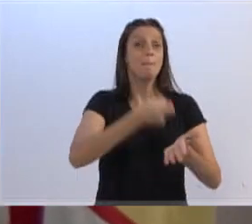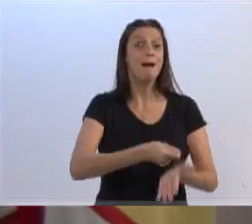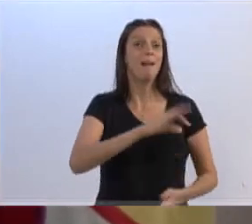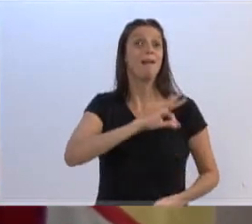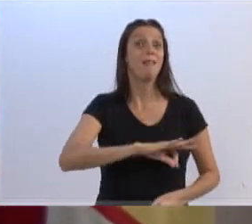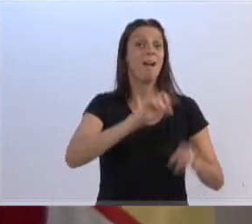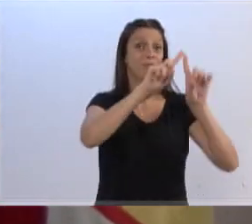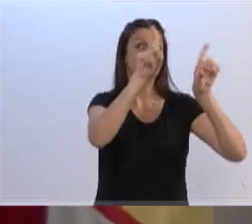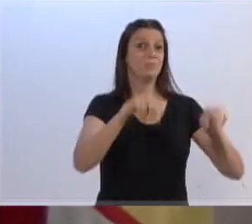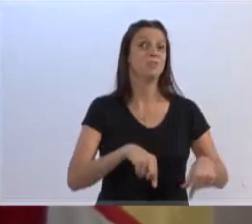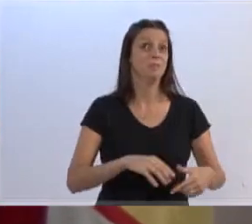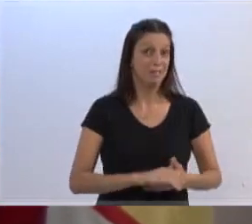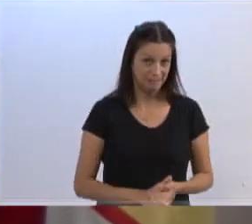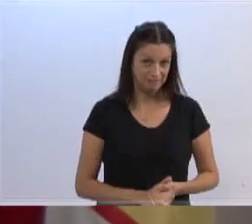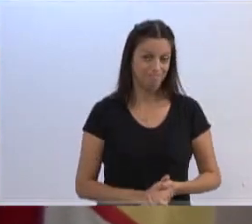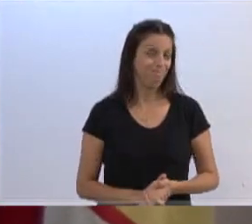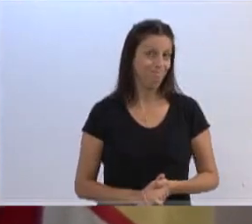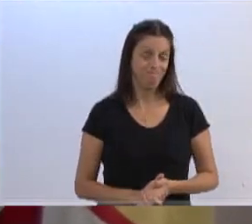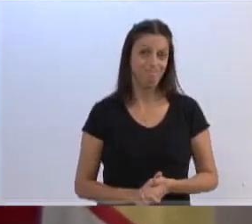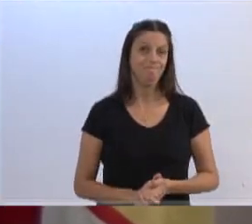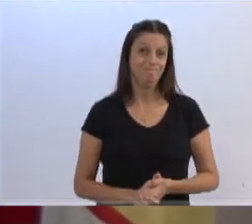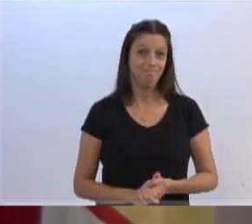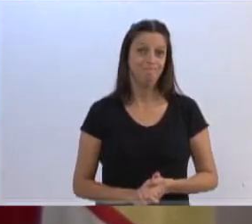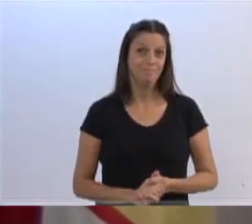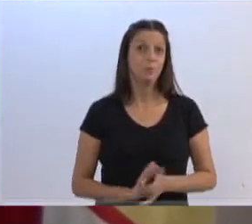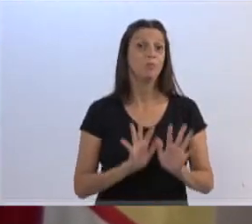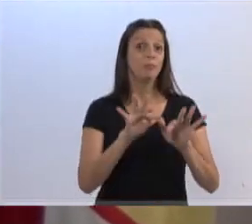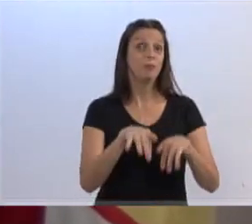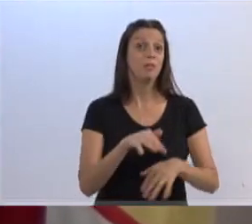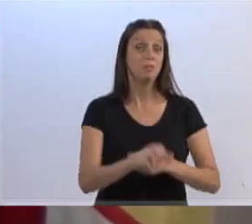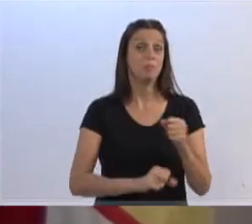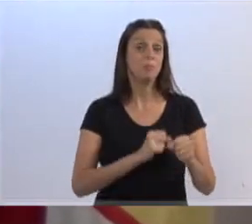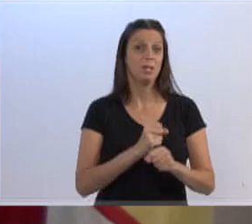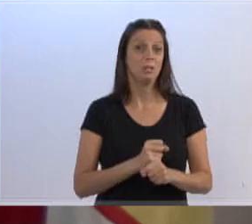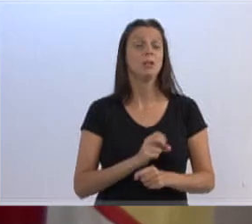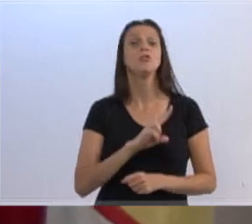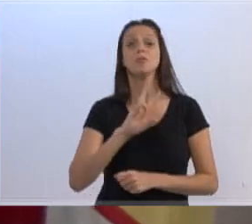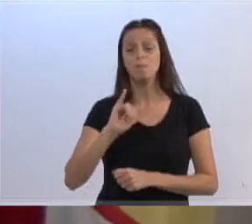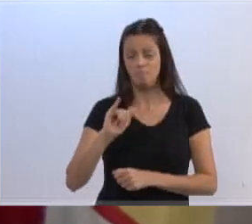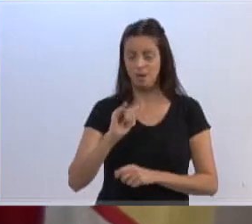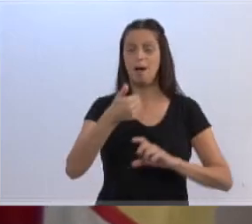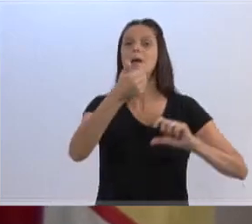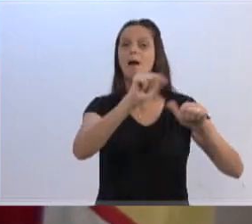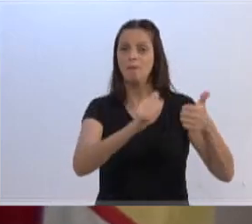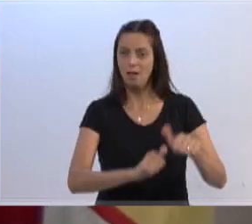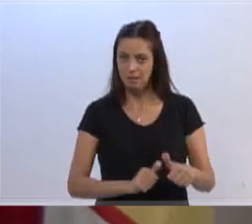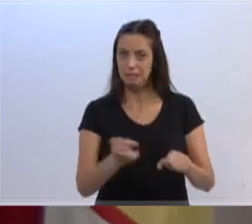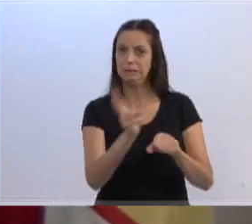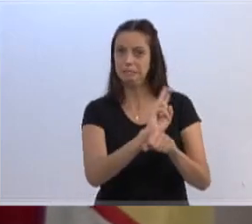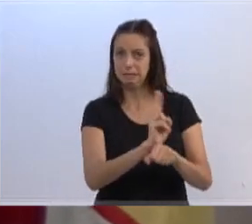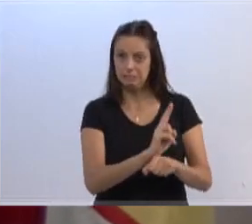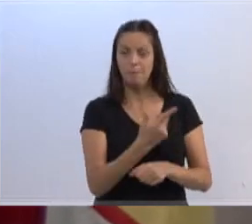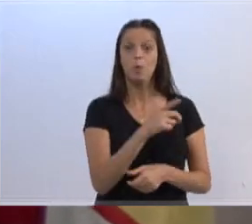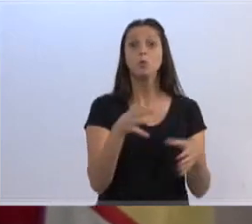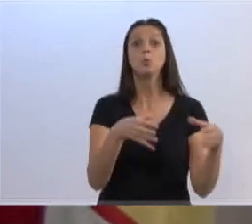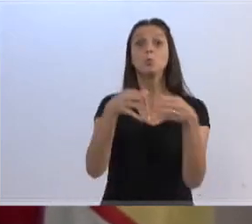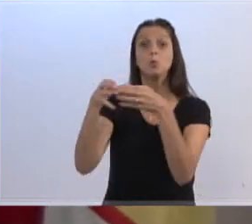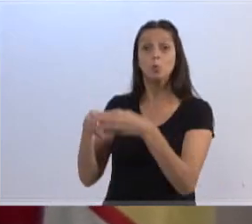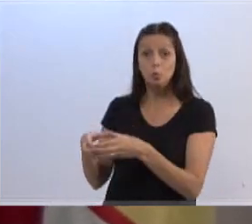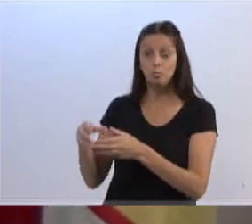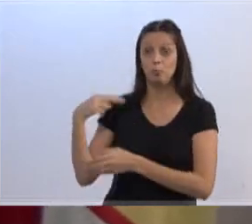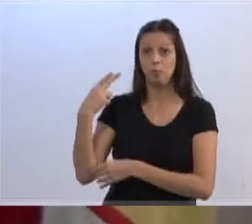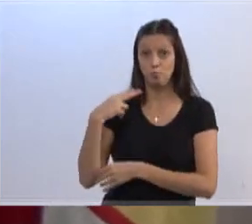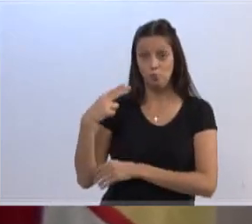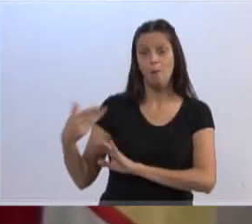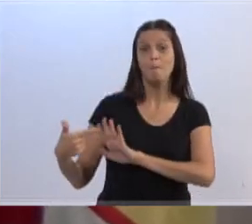prática, inclusive para pagamento de folha salarial no final do ano. E nós vamos averiguar essa situação. De outro lado, um grupo de parlamentares